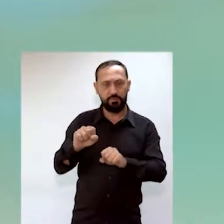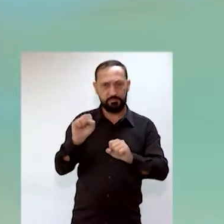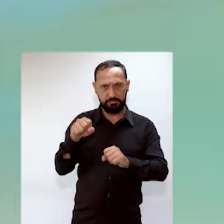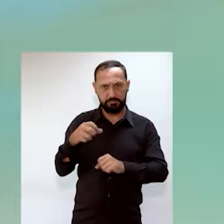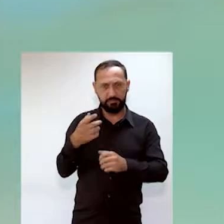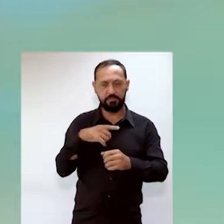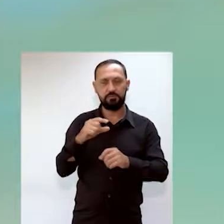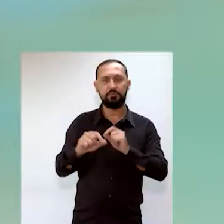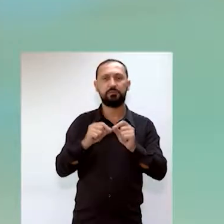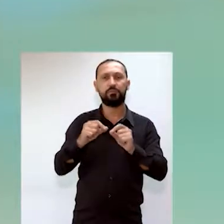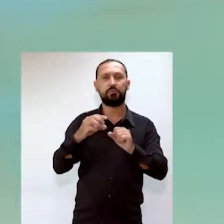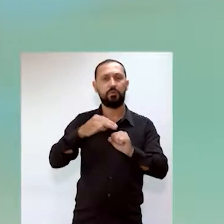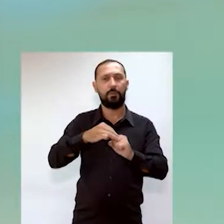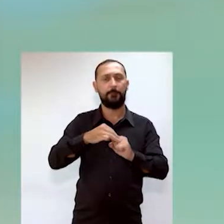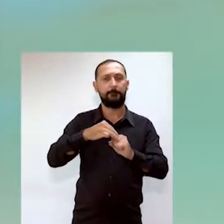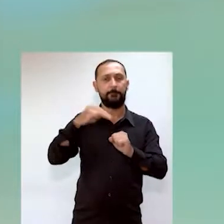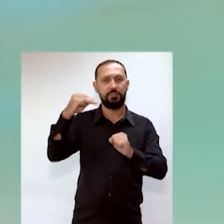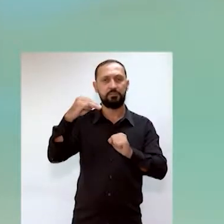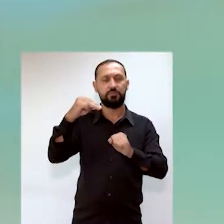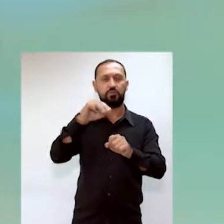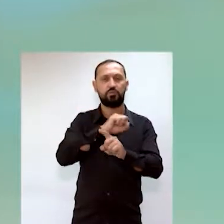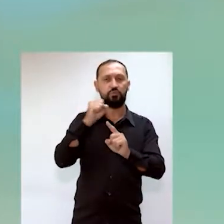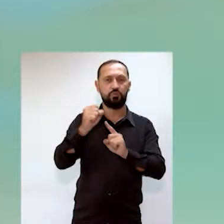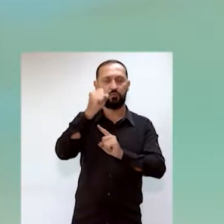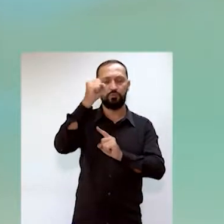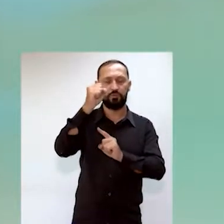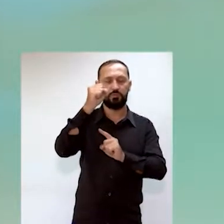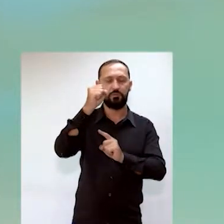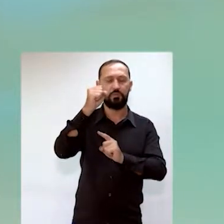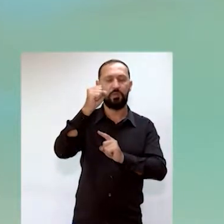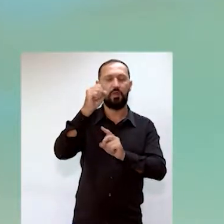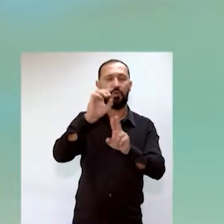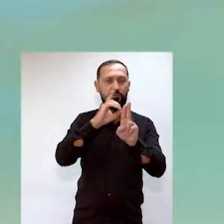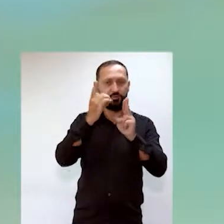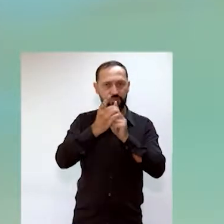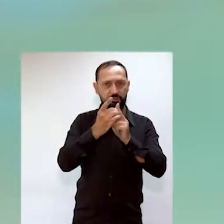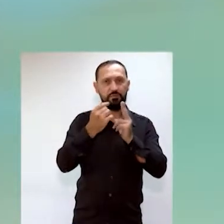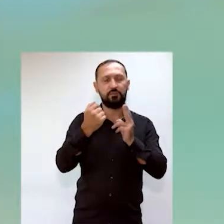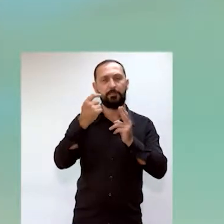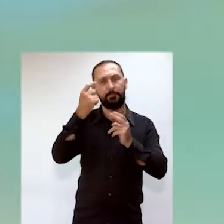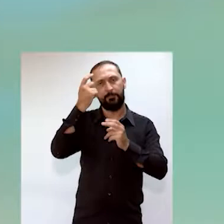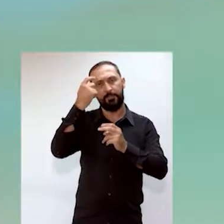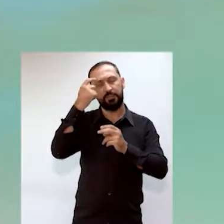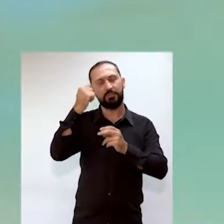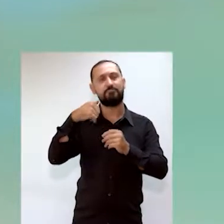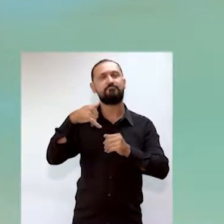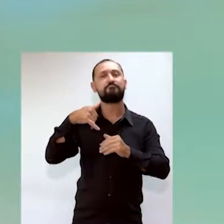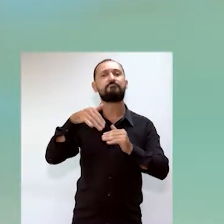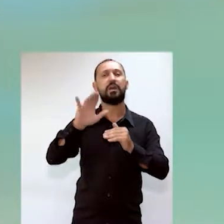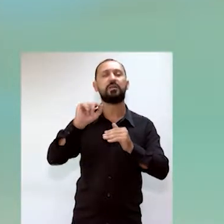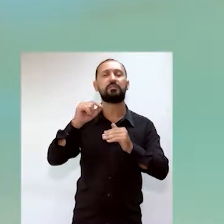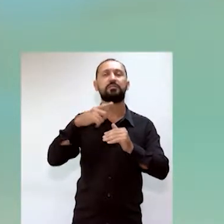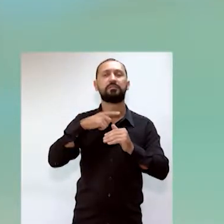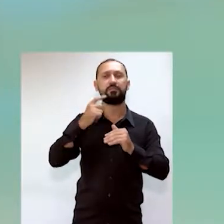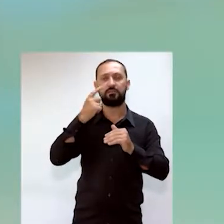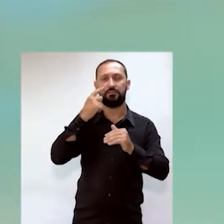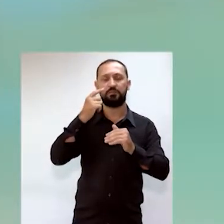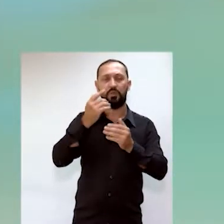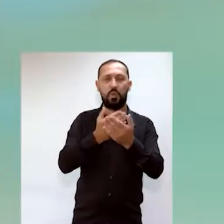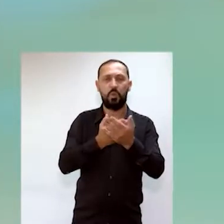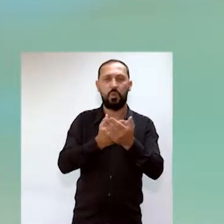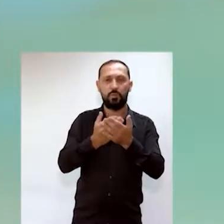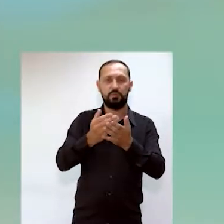de formação, né? Os mestrandos em Sociologia lá na UFGD, na verdade, eu imagino que a maioria deles tenham